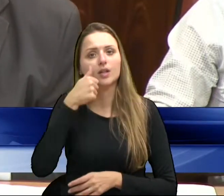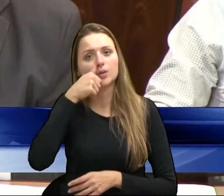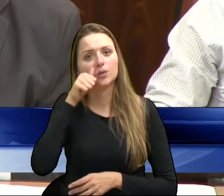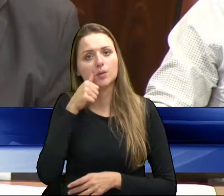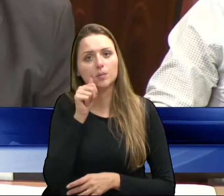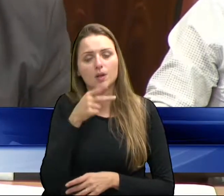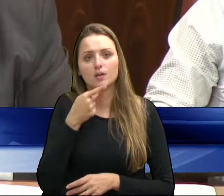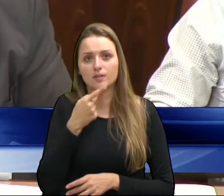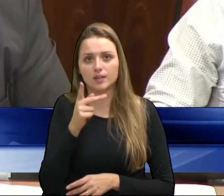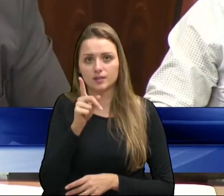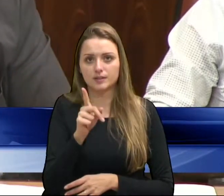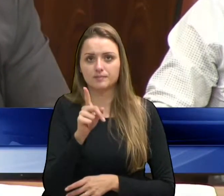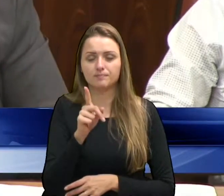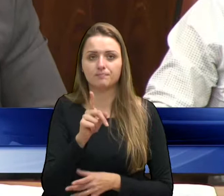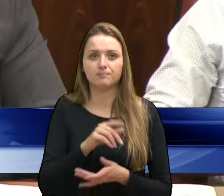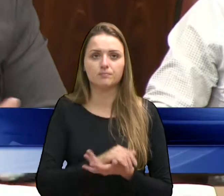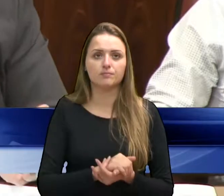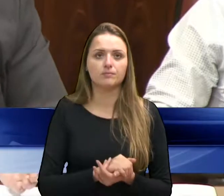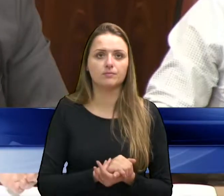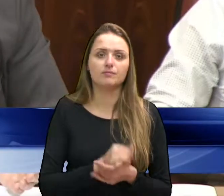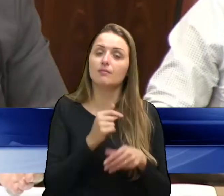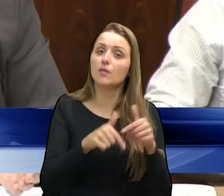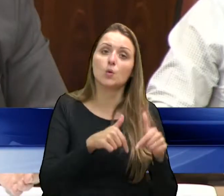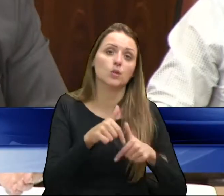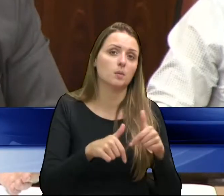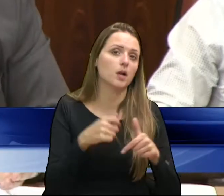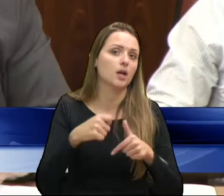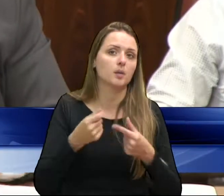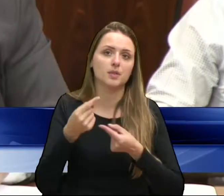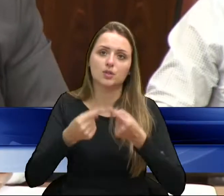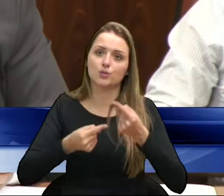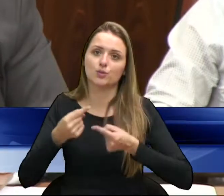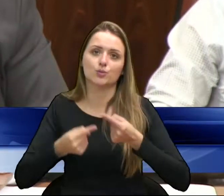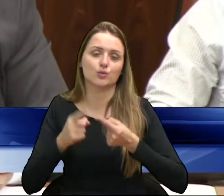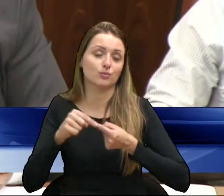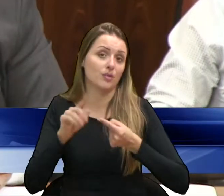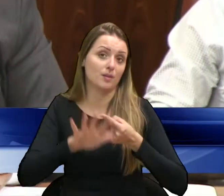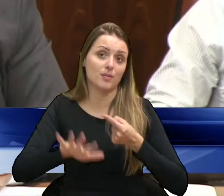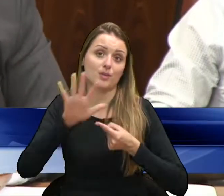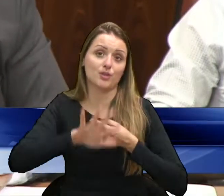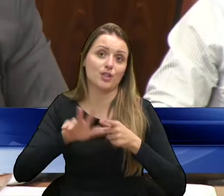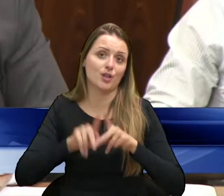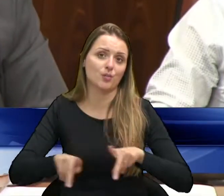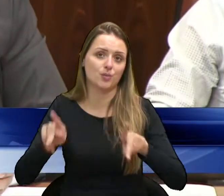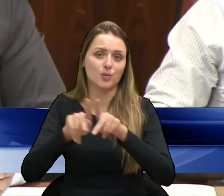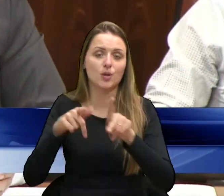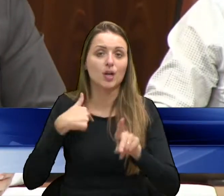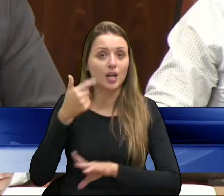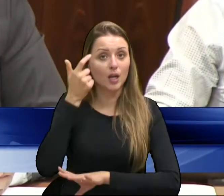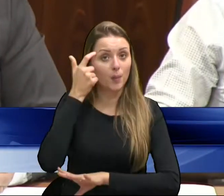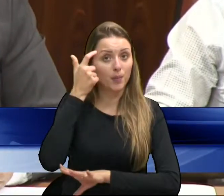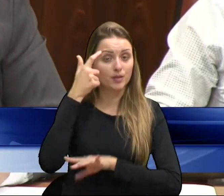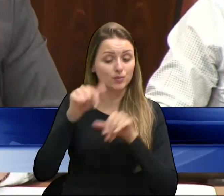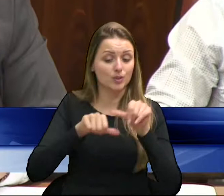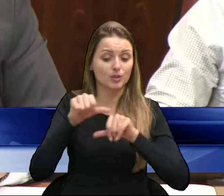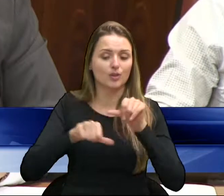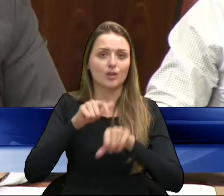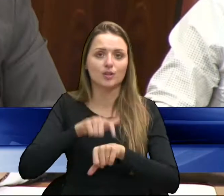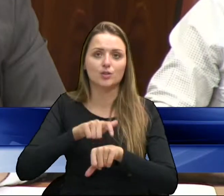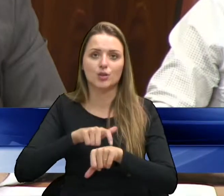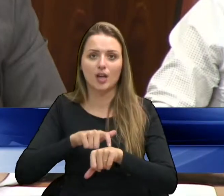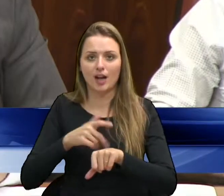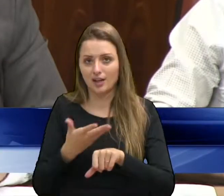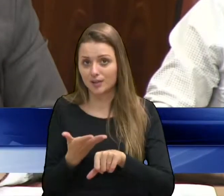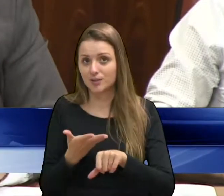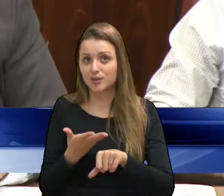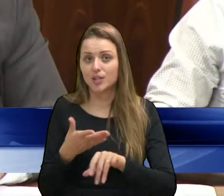Iores, este serviço ele tem que ser debatido e ele é para todos. E eu penso que as suas modificações,